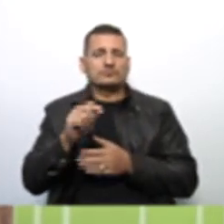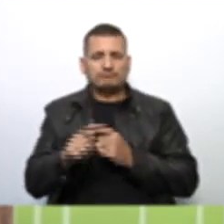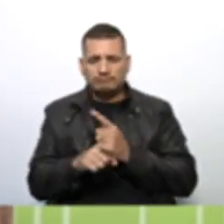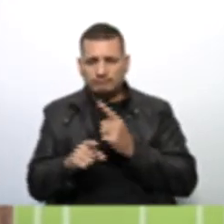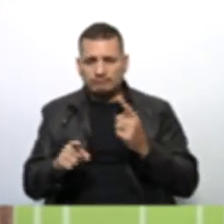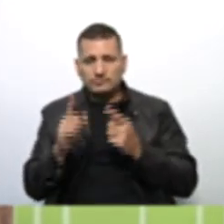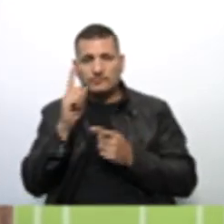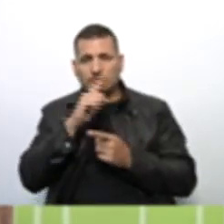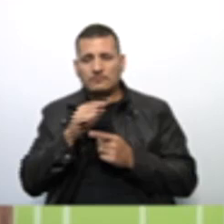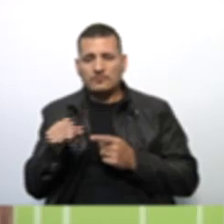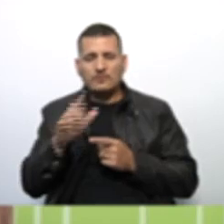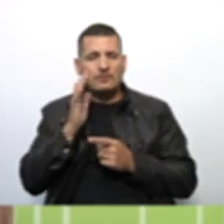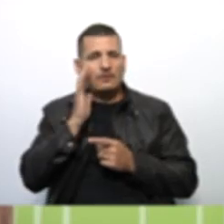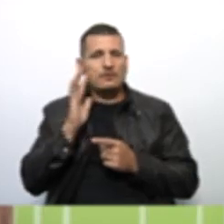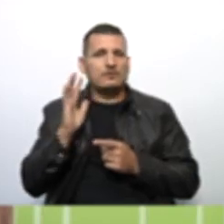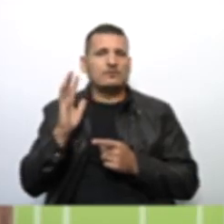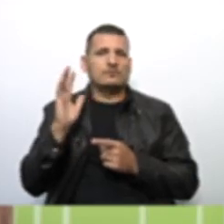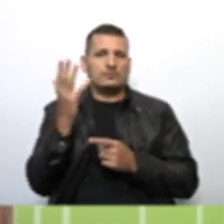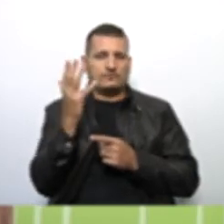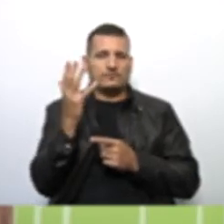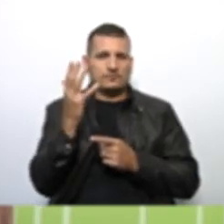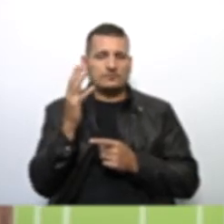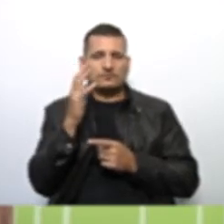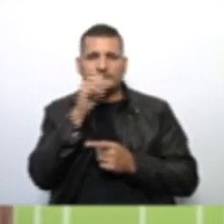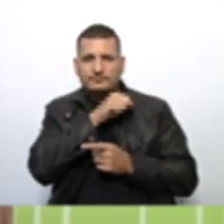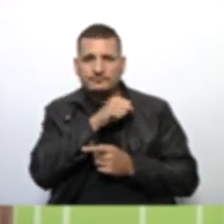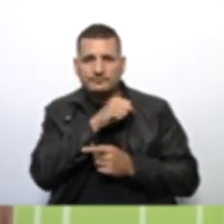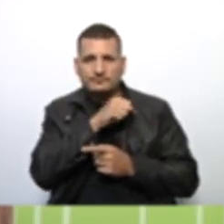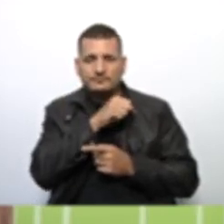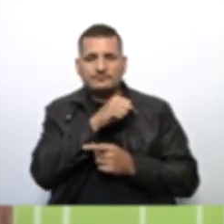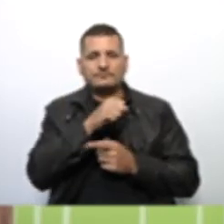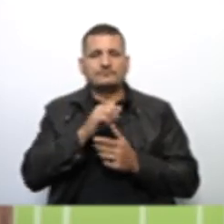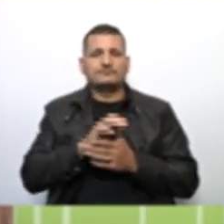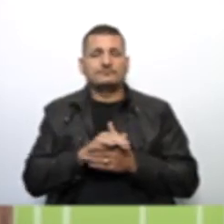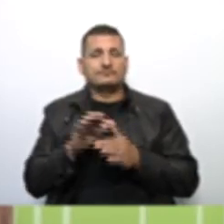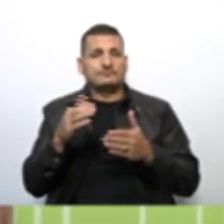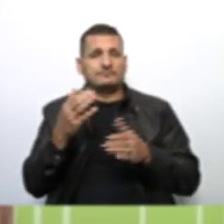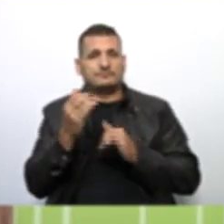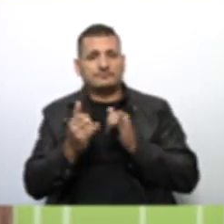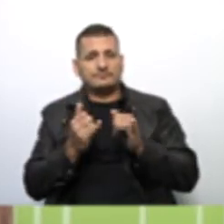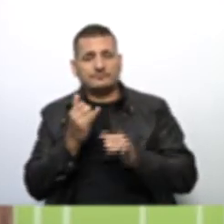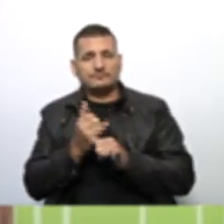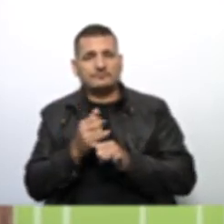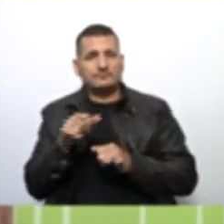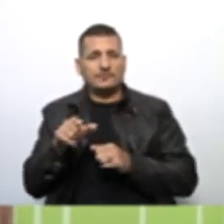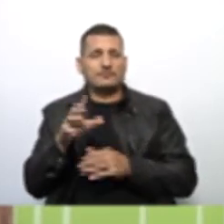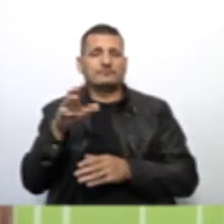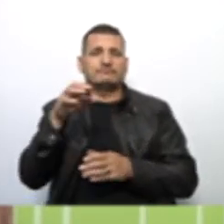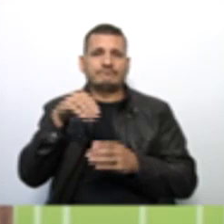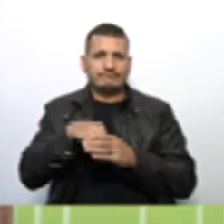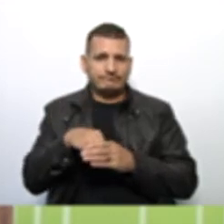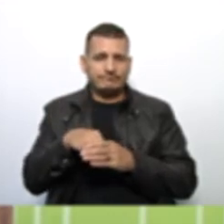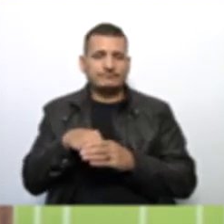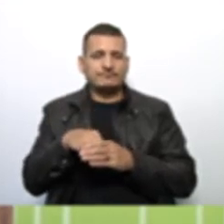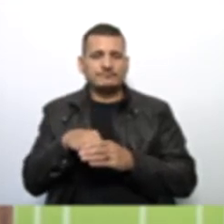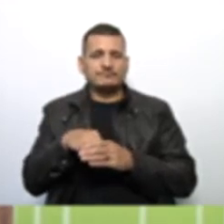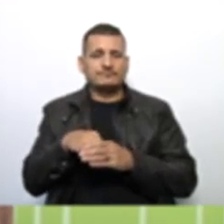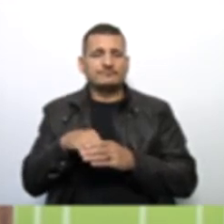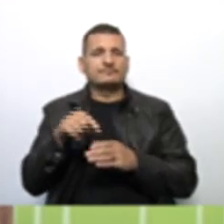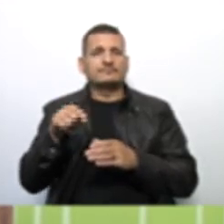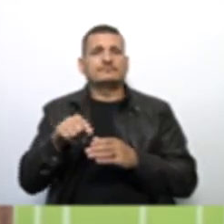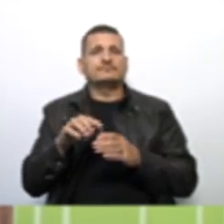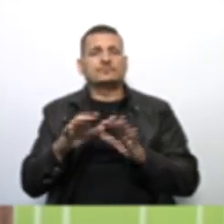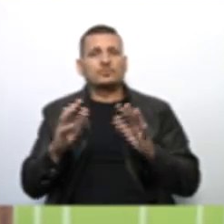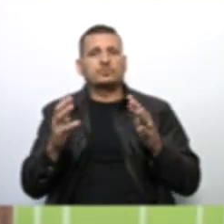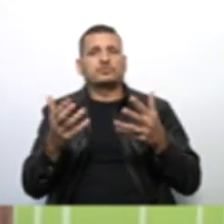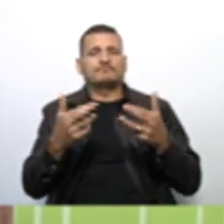falha e resolver aquilo rapidamente, certo? Então, a internet, ela faz parte desse globo de